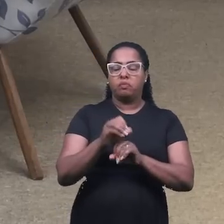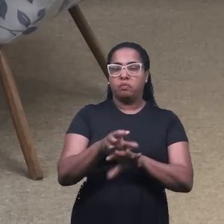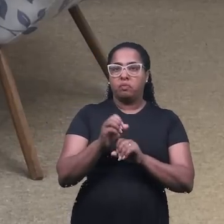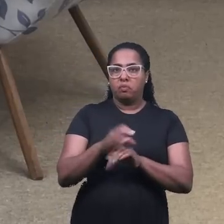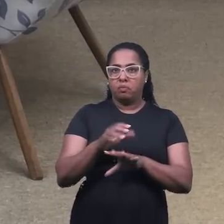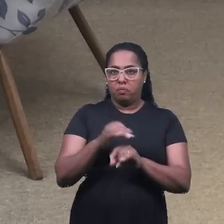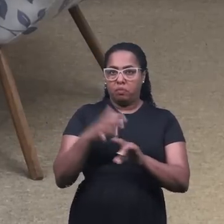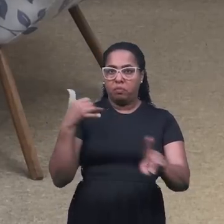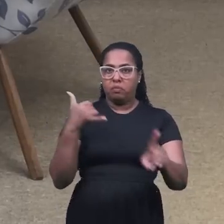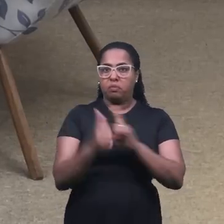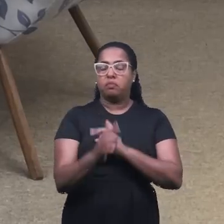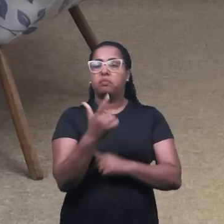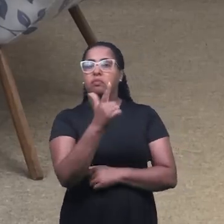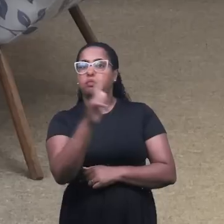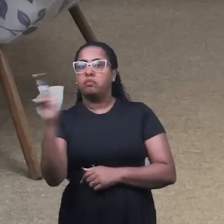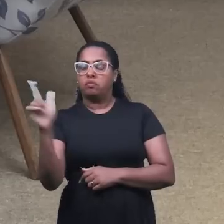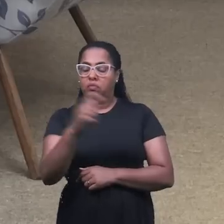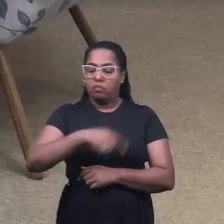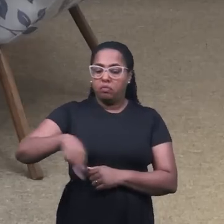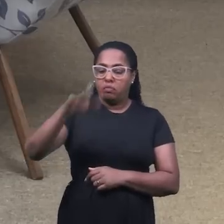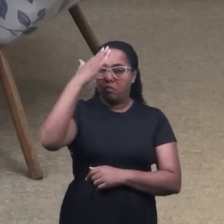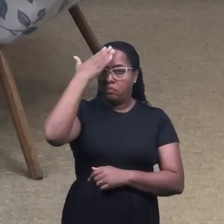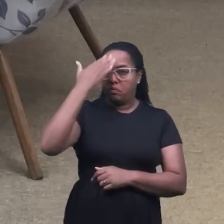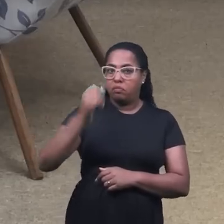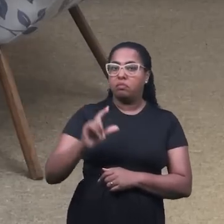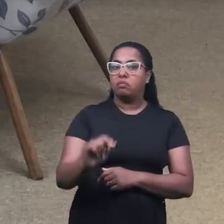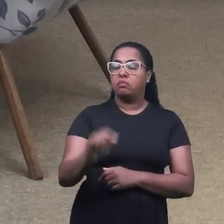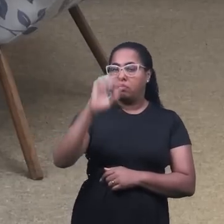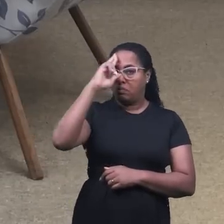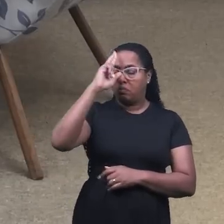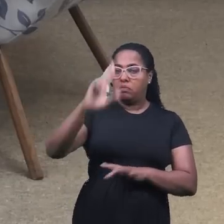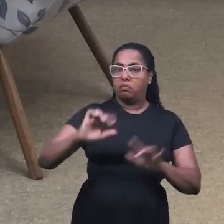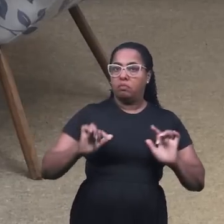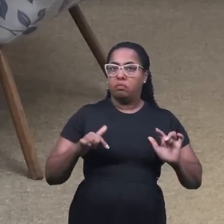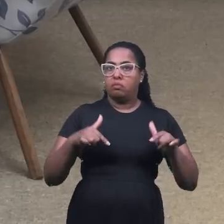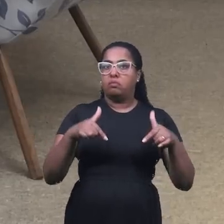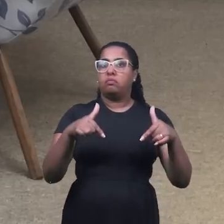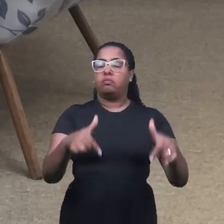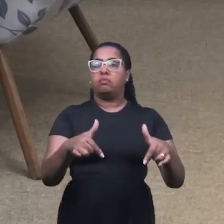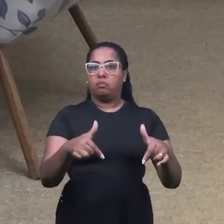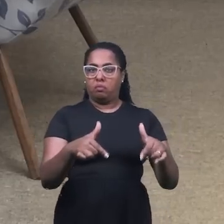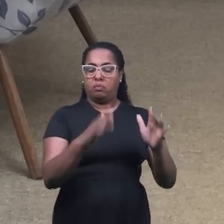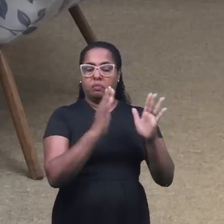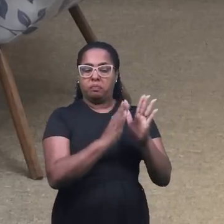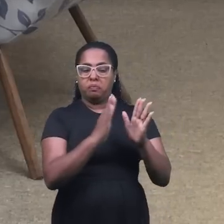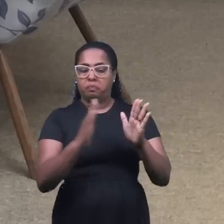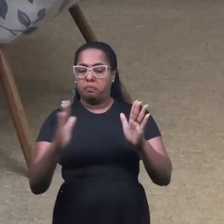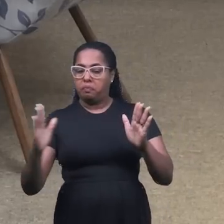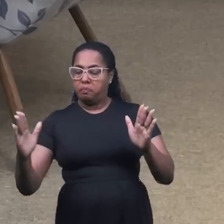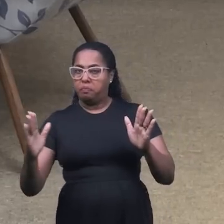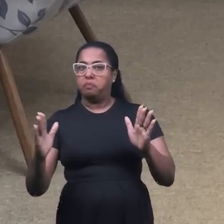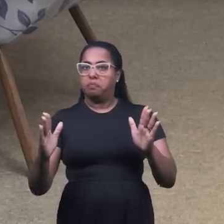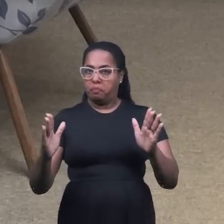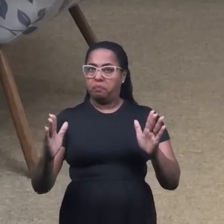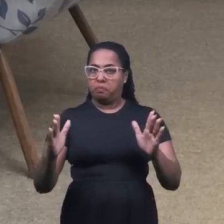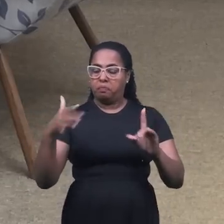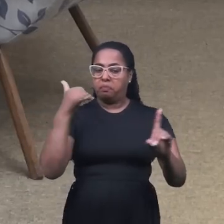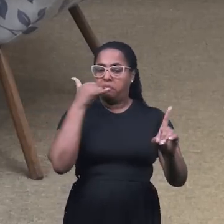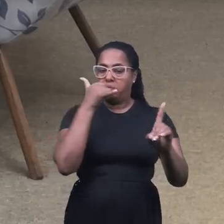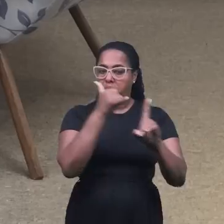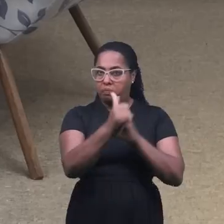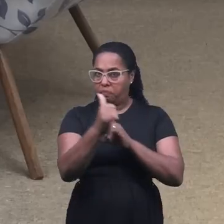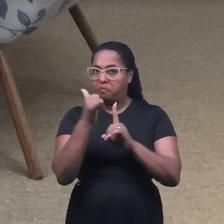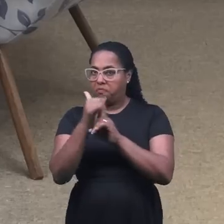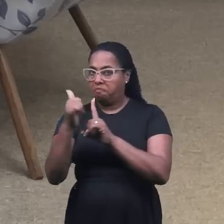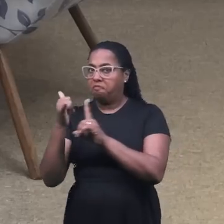é outra, porque nós sabemos que o Senhor opera, né, nos marcadores teóricos, nos marcadores proféticos, perdão,